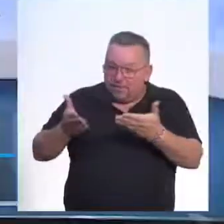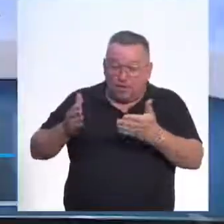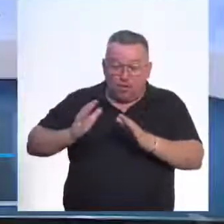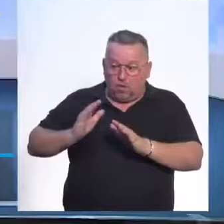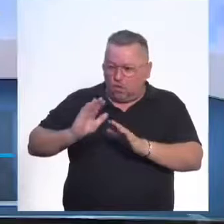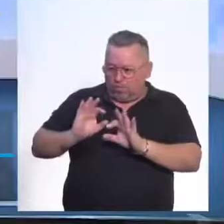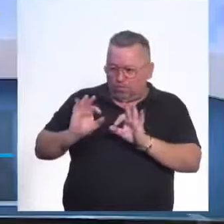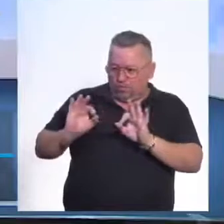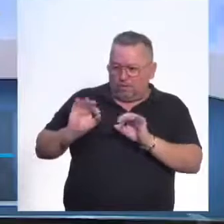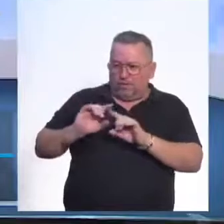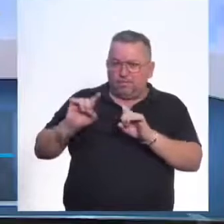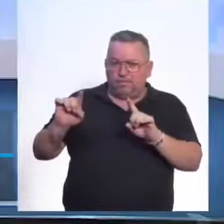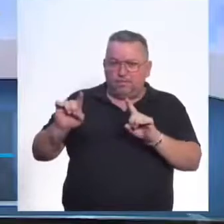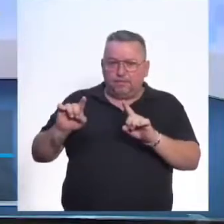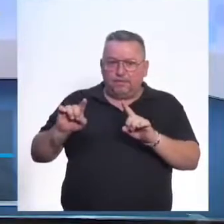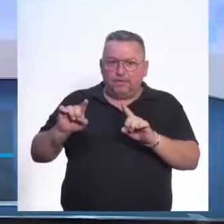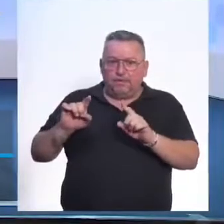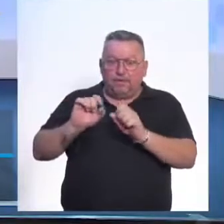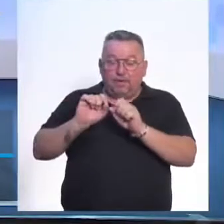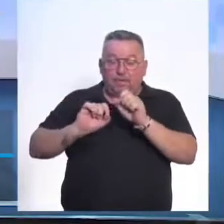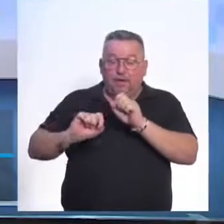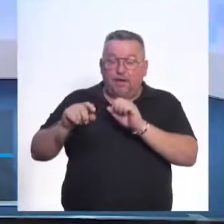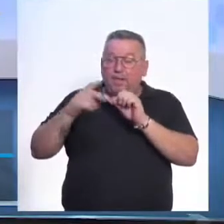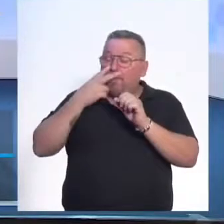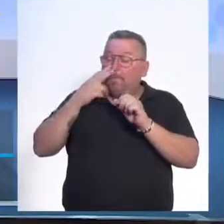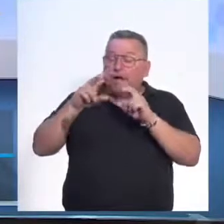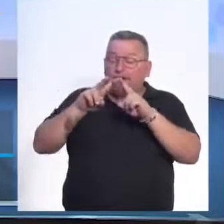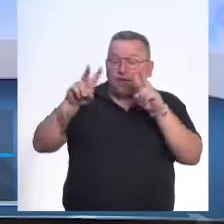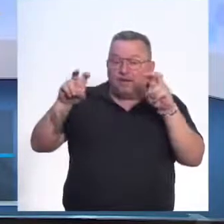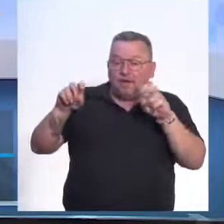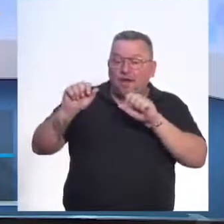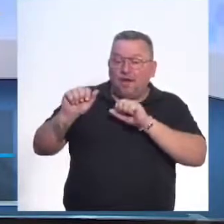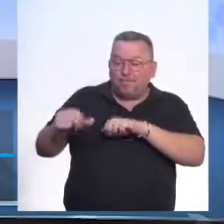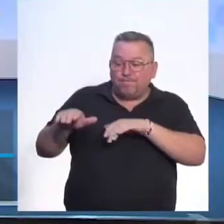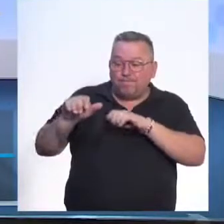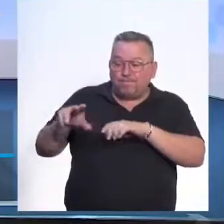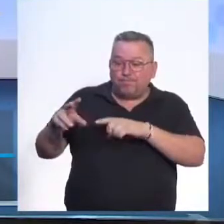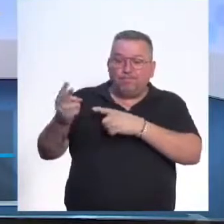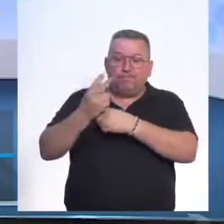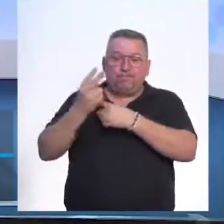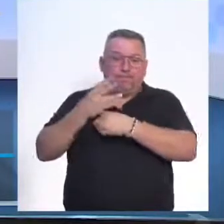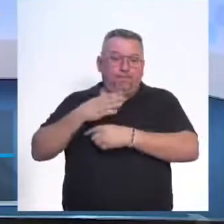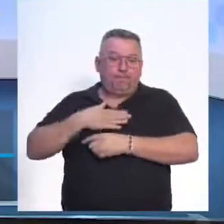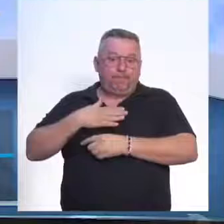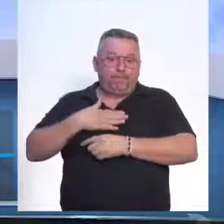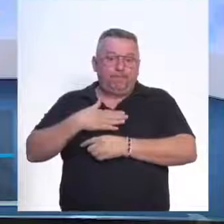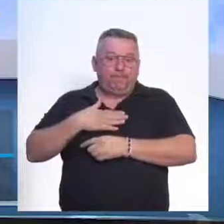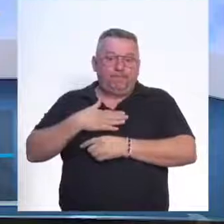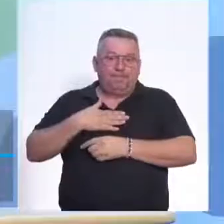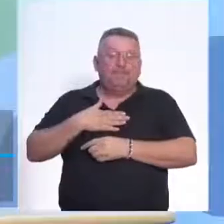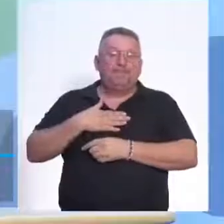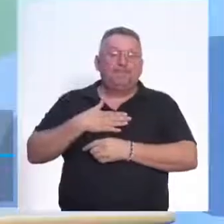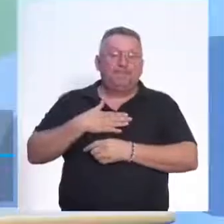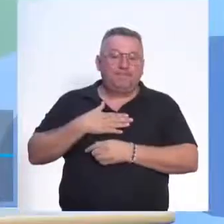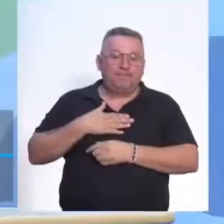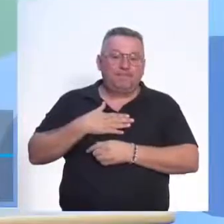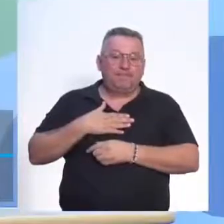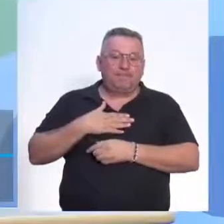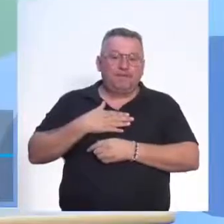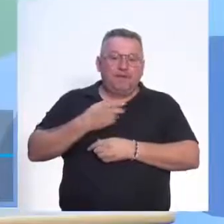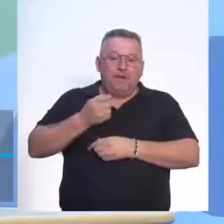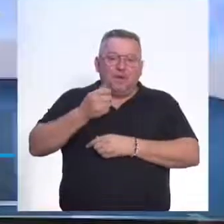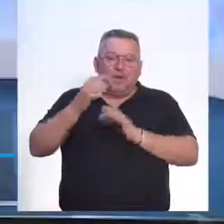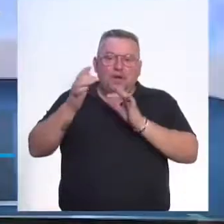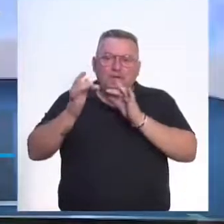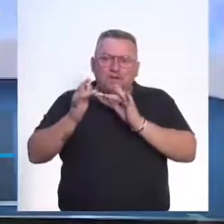não são nobres. Certo. Aí você vai pegar o seu exército e me proteger. Ah, tá. Então, quer dizer que é quase uma